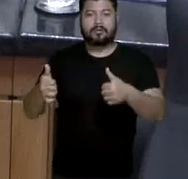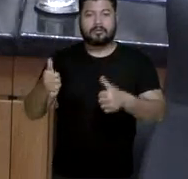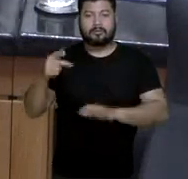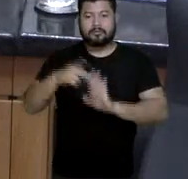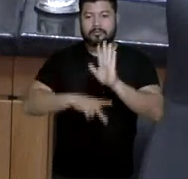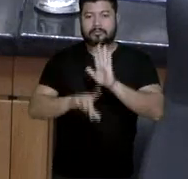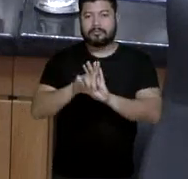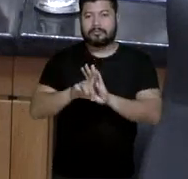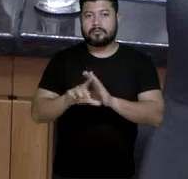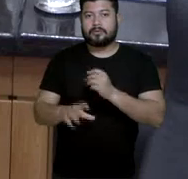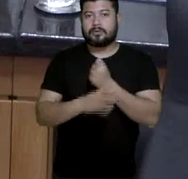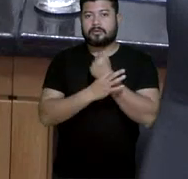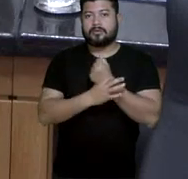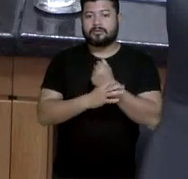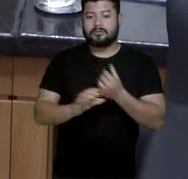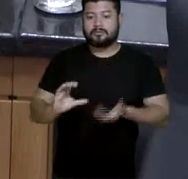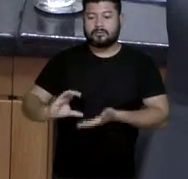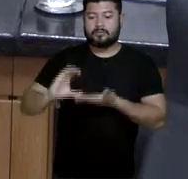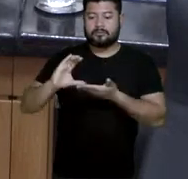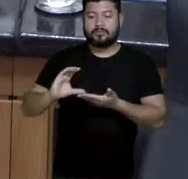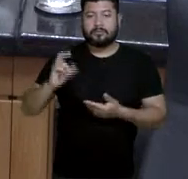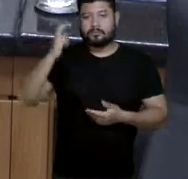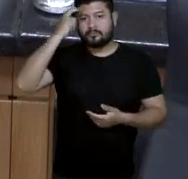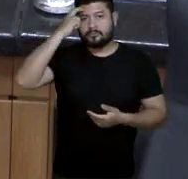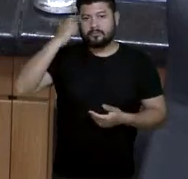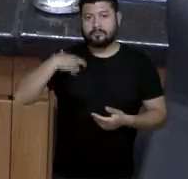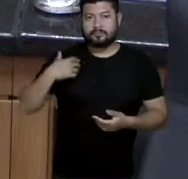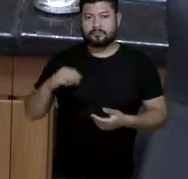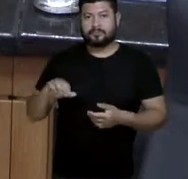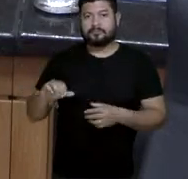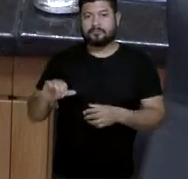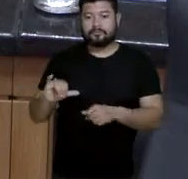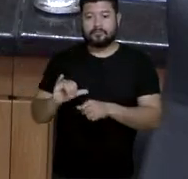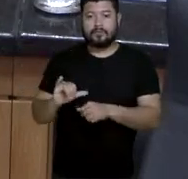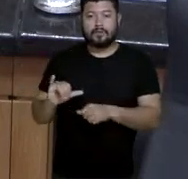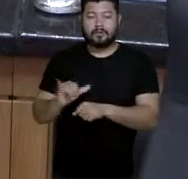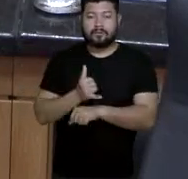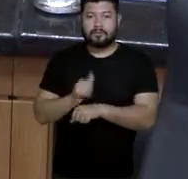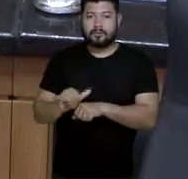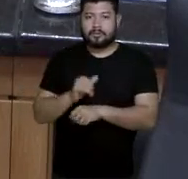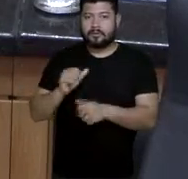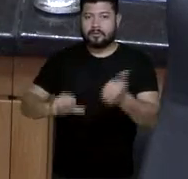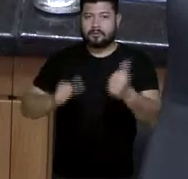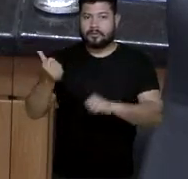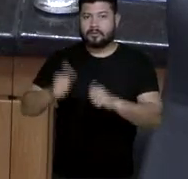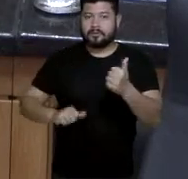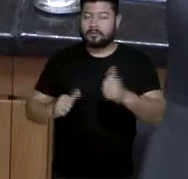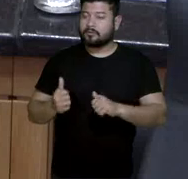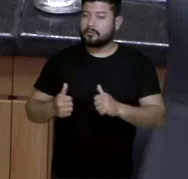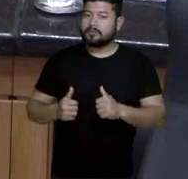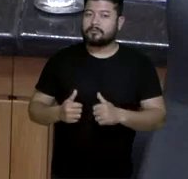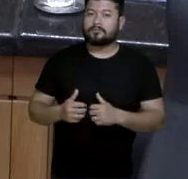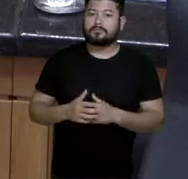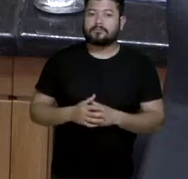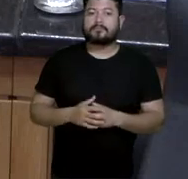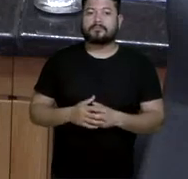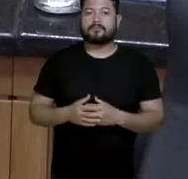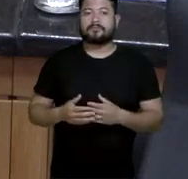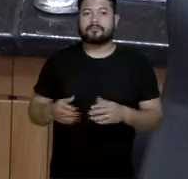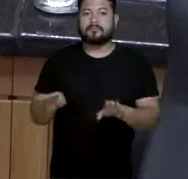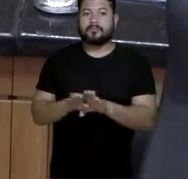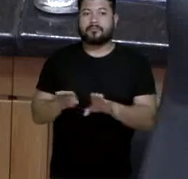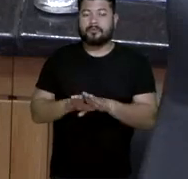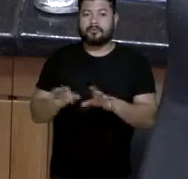o Conselho de Cultura como instrumento para avaliação e análise e garante a qualidade desses materiais e documentos